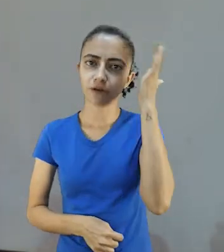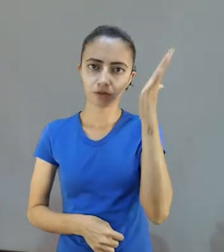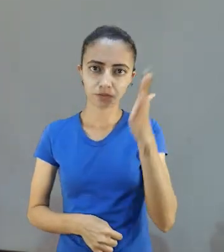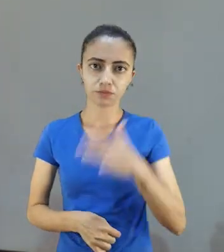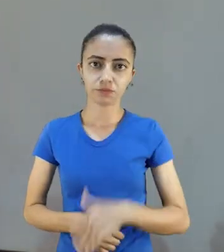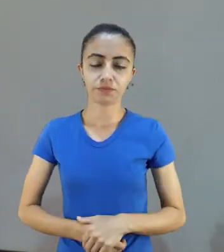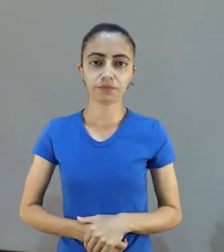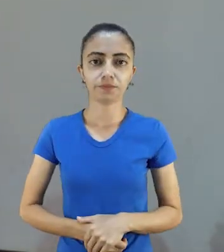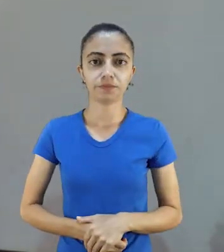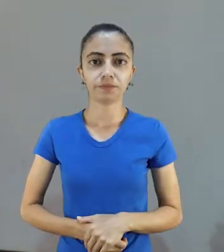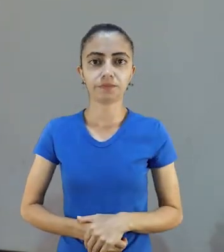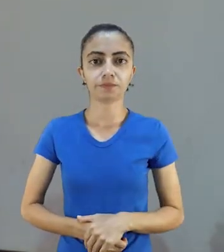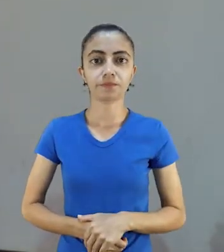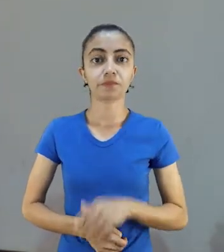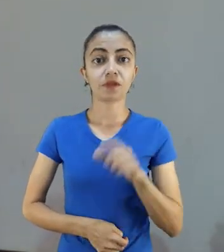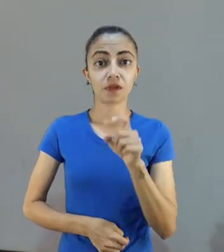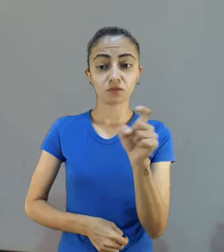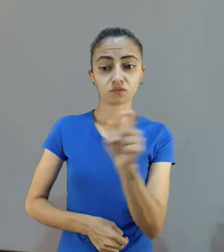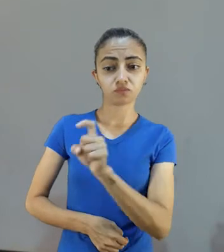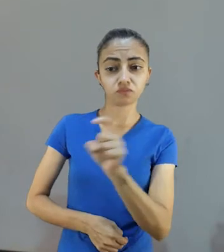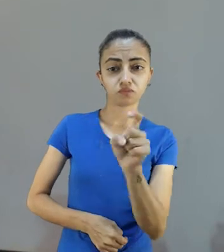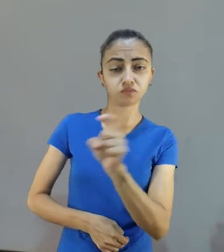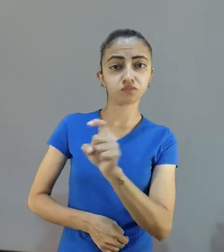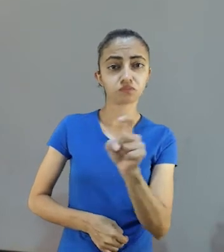E aqui eu pintei ela com spray.